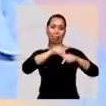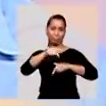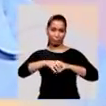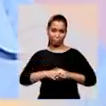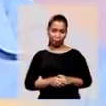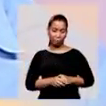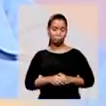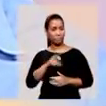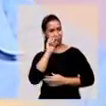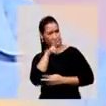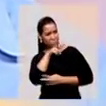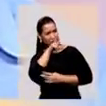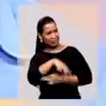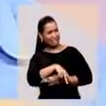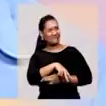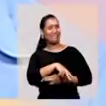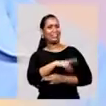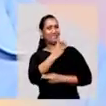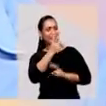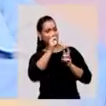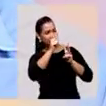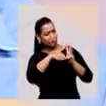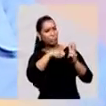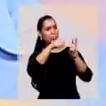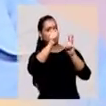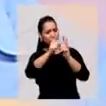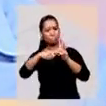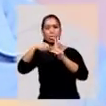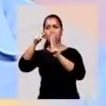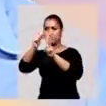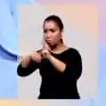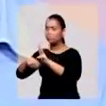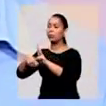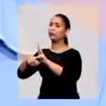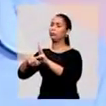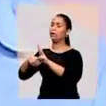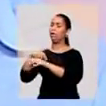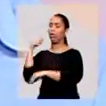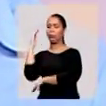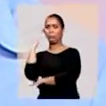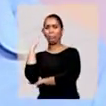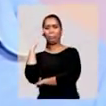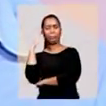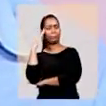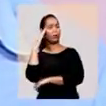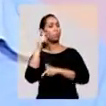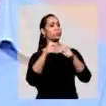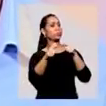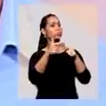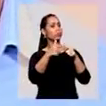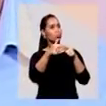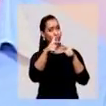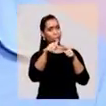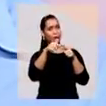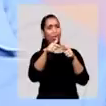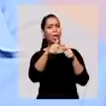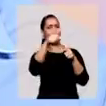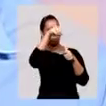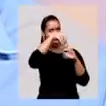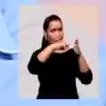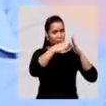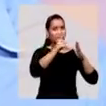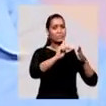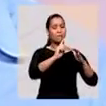vezes a gente vai olhar aquele profissional e ele tem 3 meses, e a gente começa a entender que talvez o problema não seja a empresa, seja